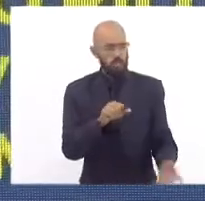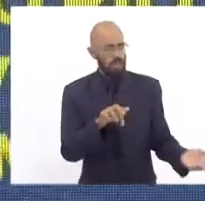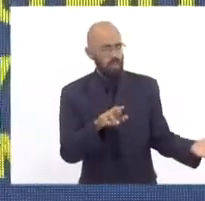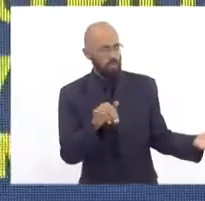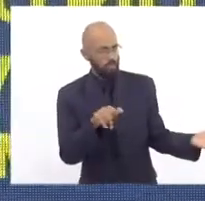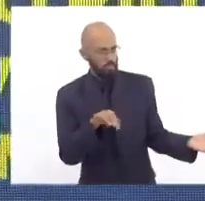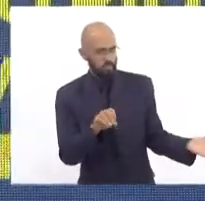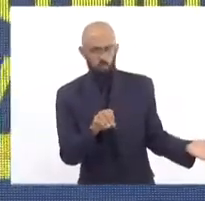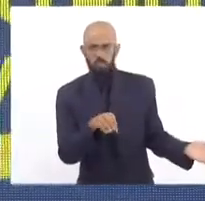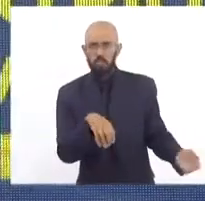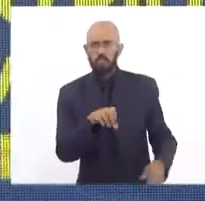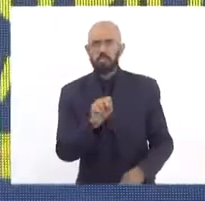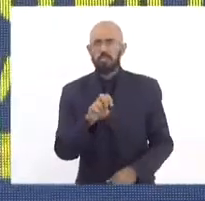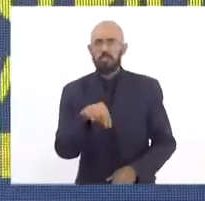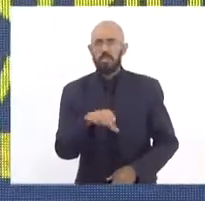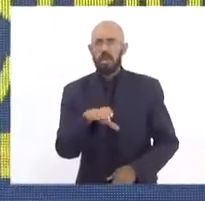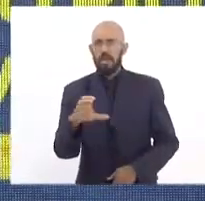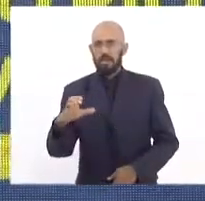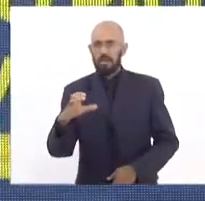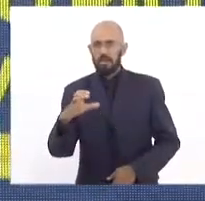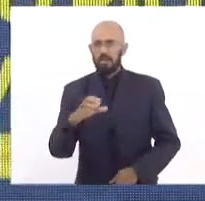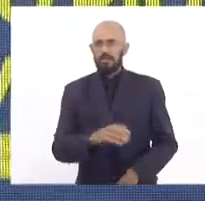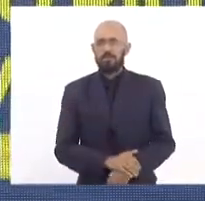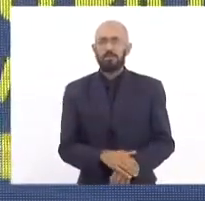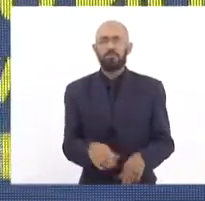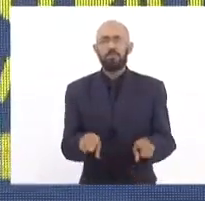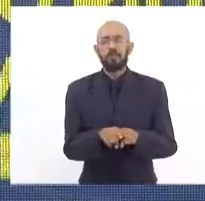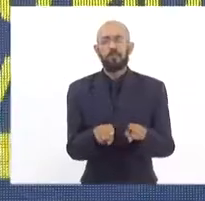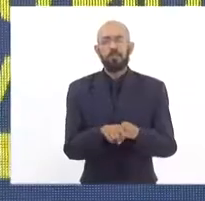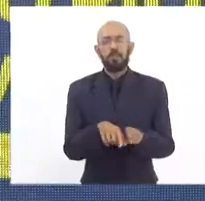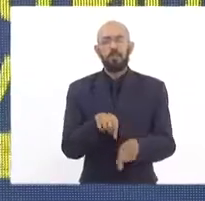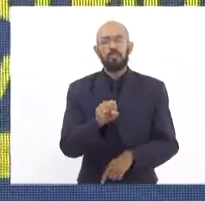E queria saudar o Sérgio da Rio Indústria também.